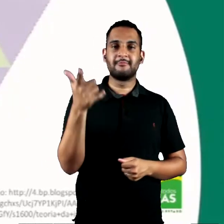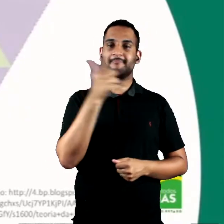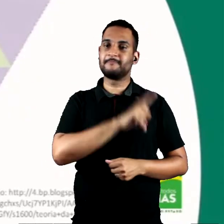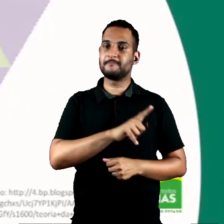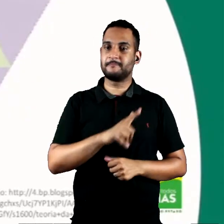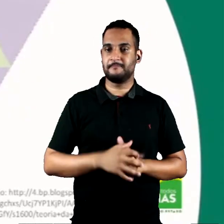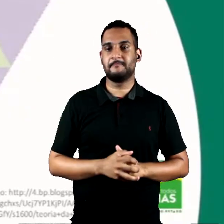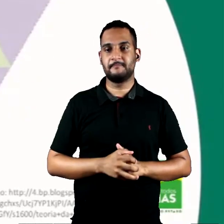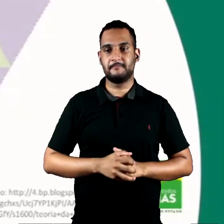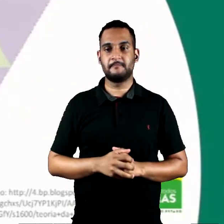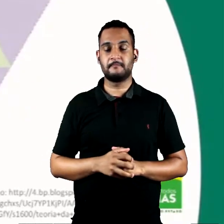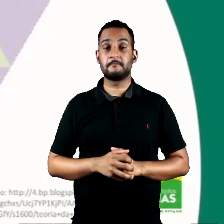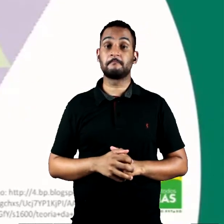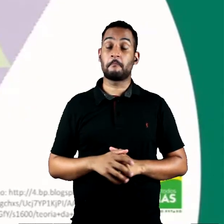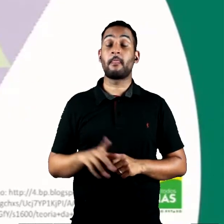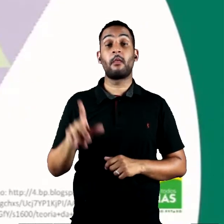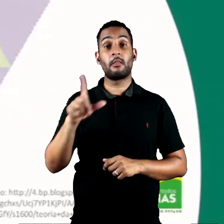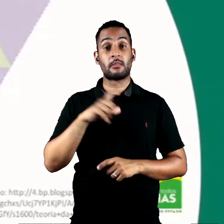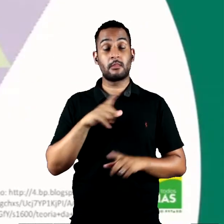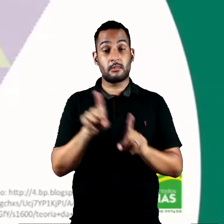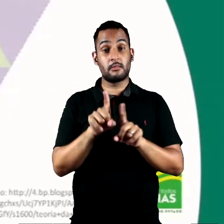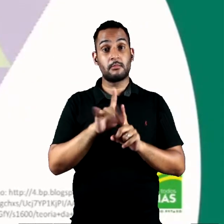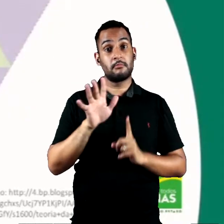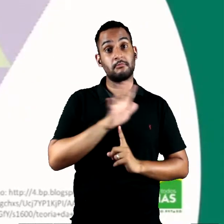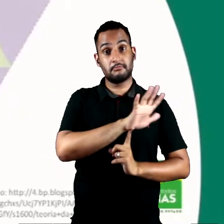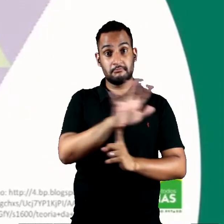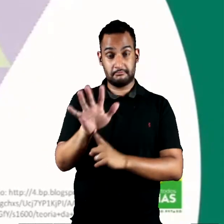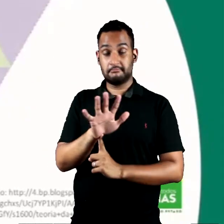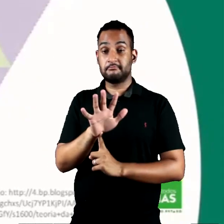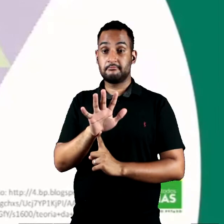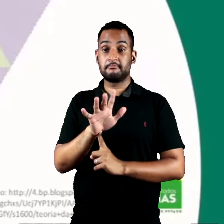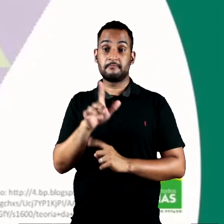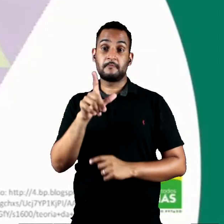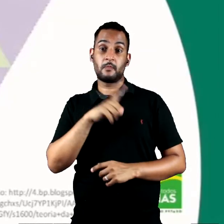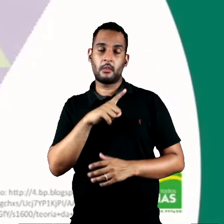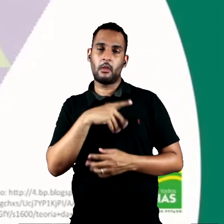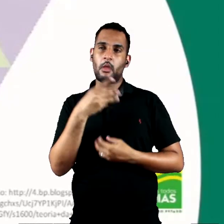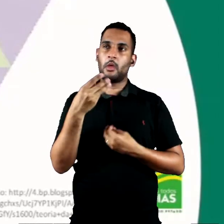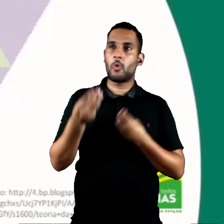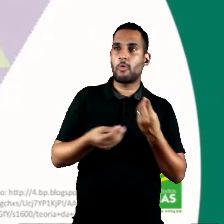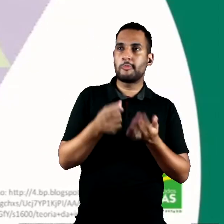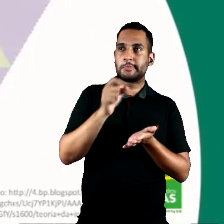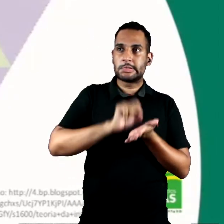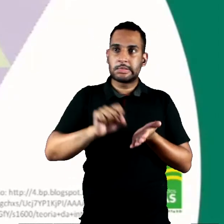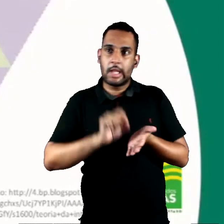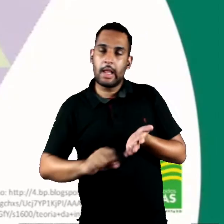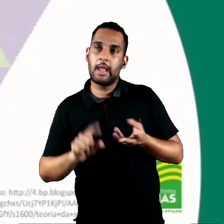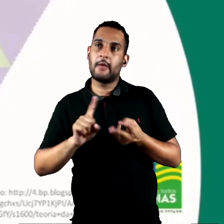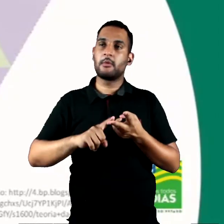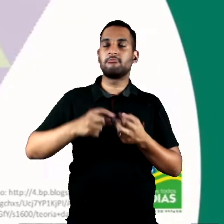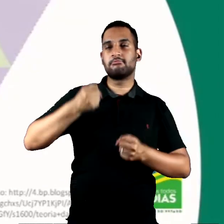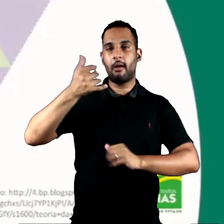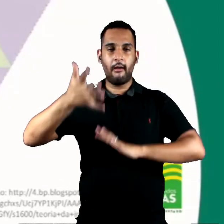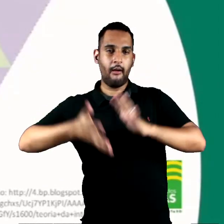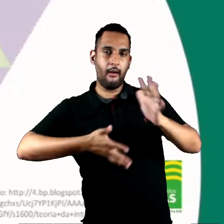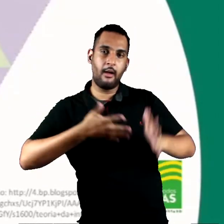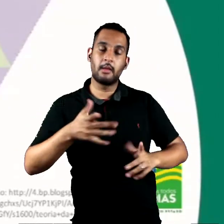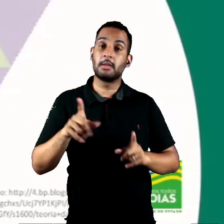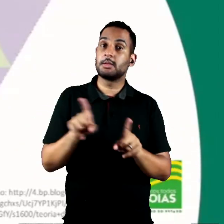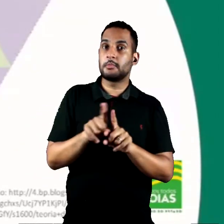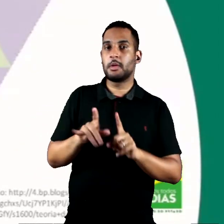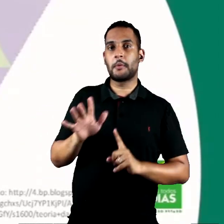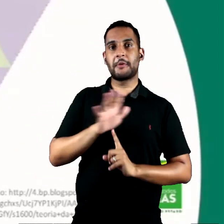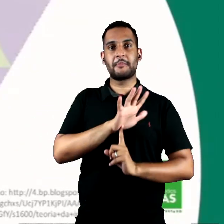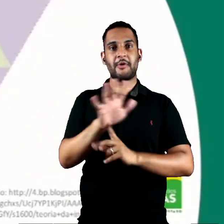e criativas. Apresenta criatividade na forma de escrever, na forma de falar e de